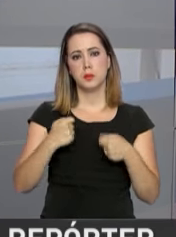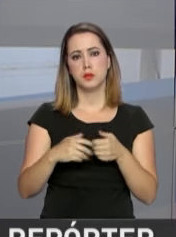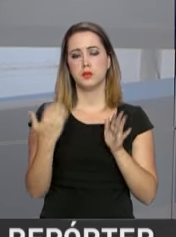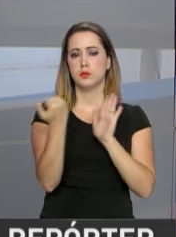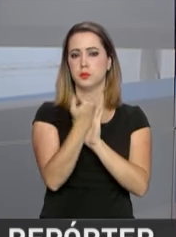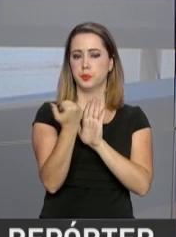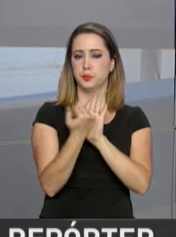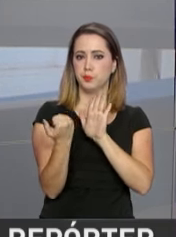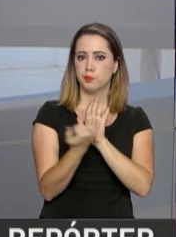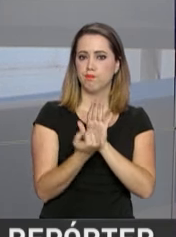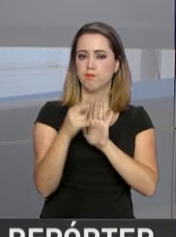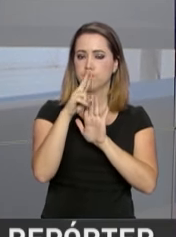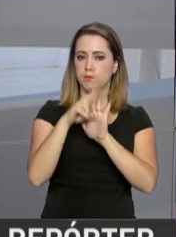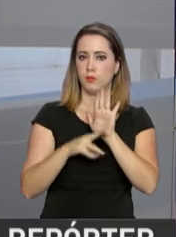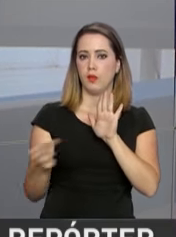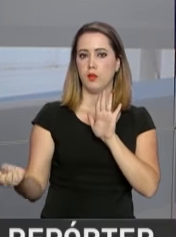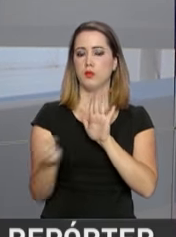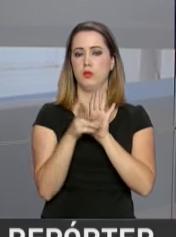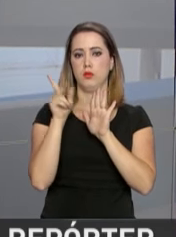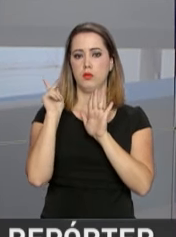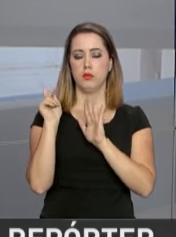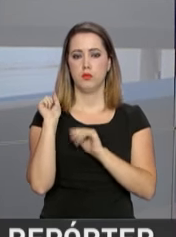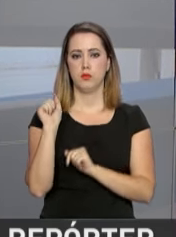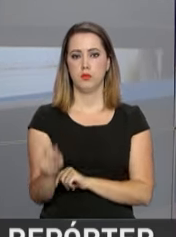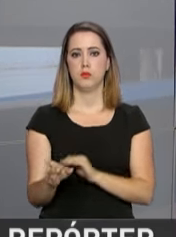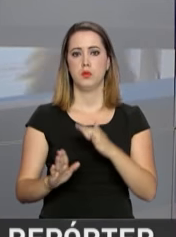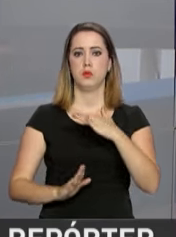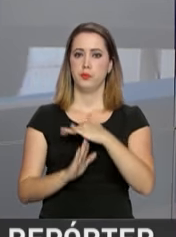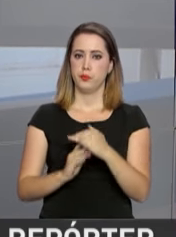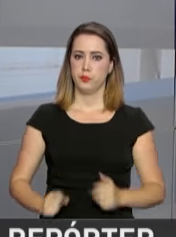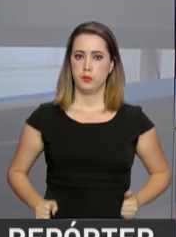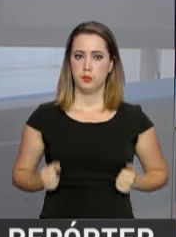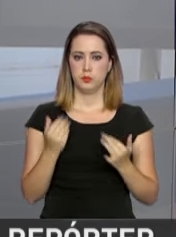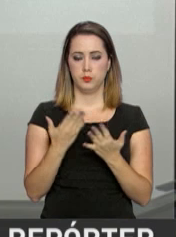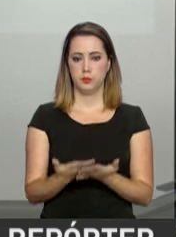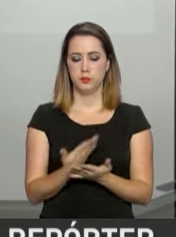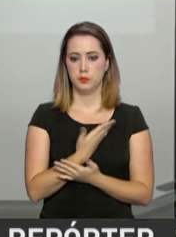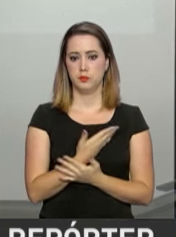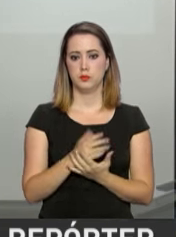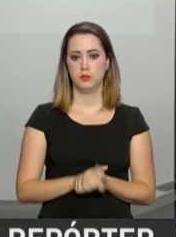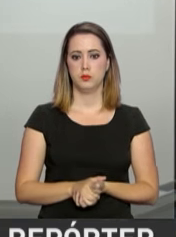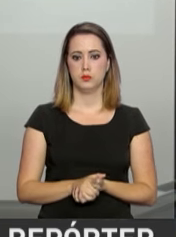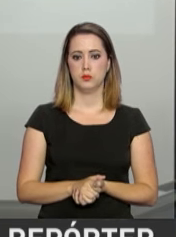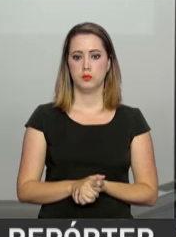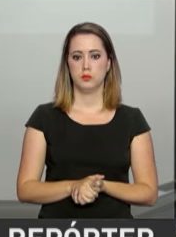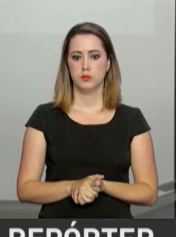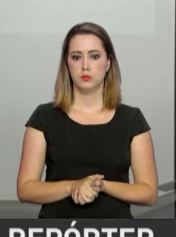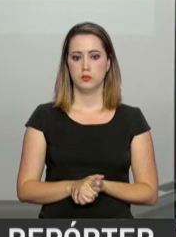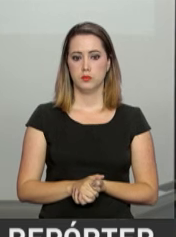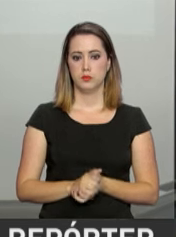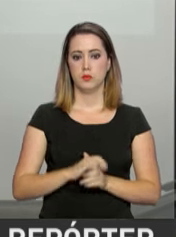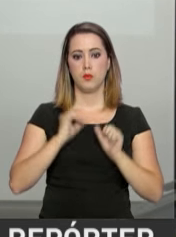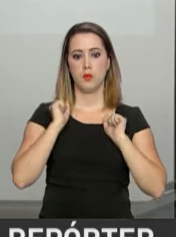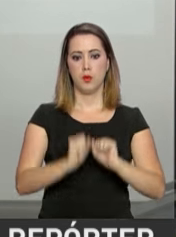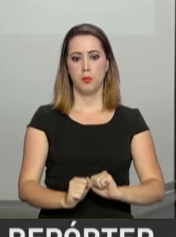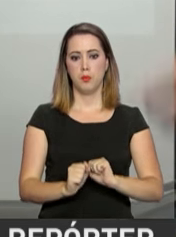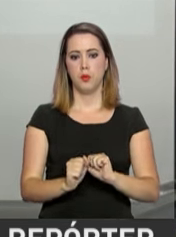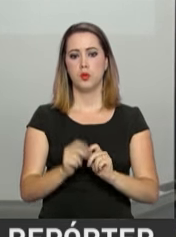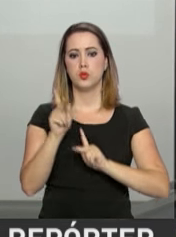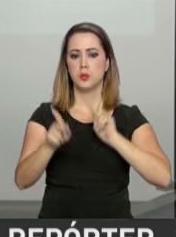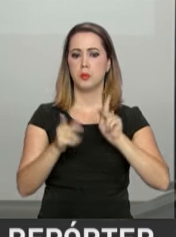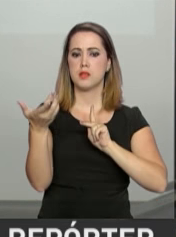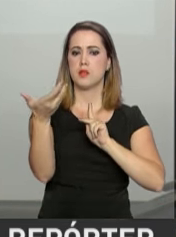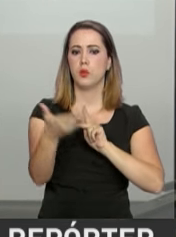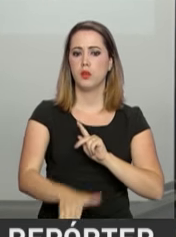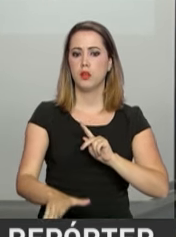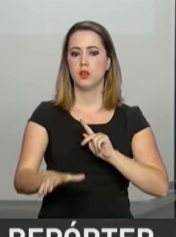como a reforma da previdência ea proposta que limita os gastos públicos pode ser popular hoje mas será